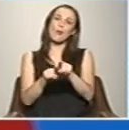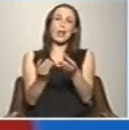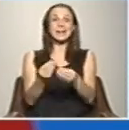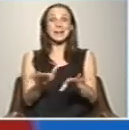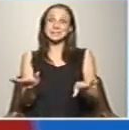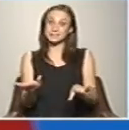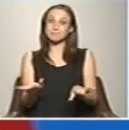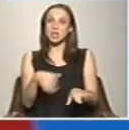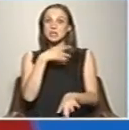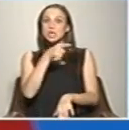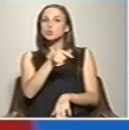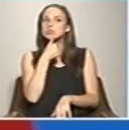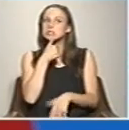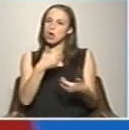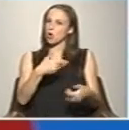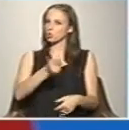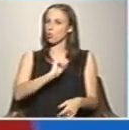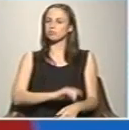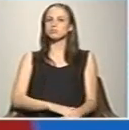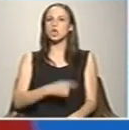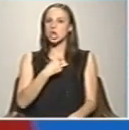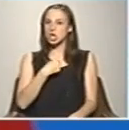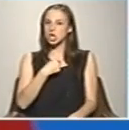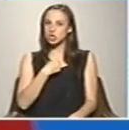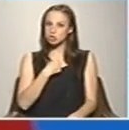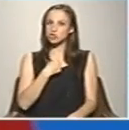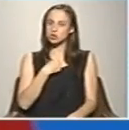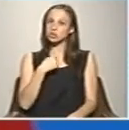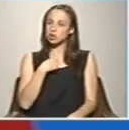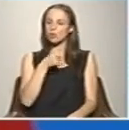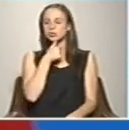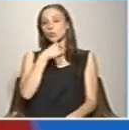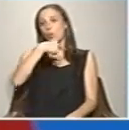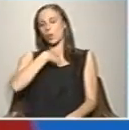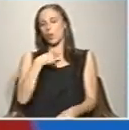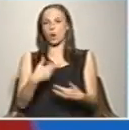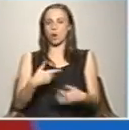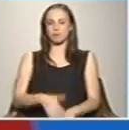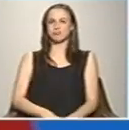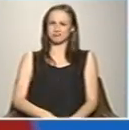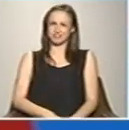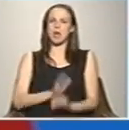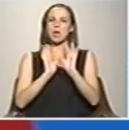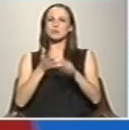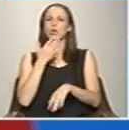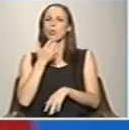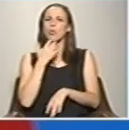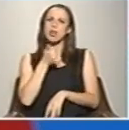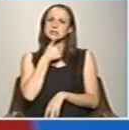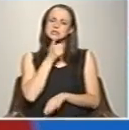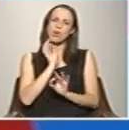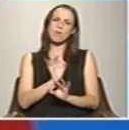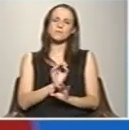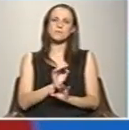tu agora já não podes decidir, que agora eu tomo conta da situação. E é preciso ter algum cuidado com isto, que é tomar conta da situação. Portanto, confunde-se muitas